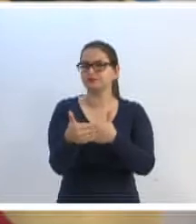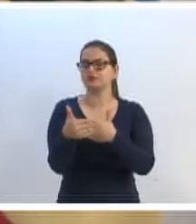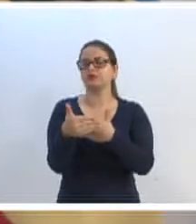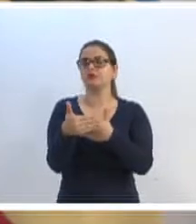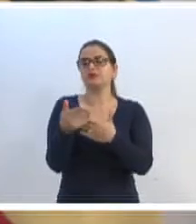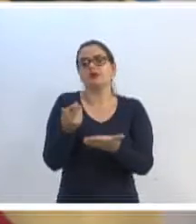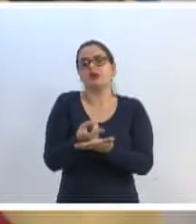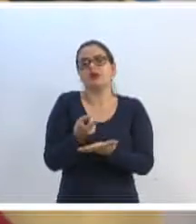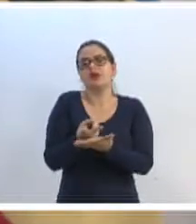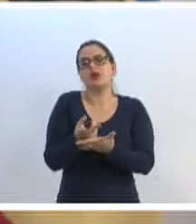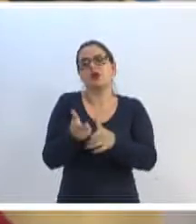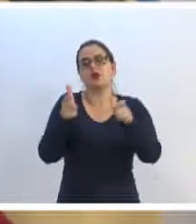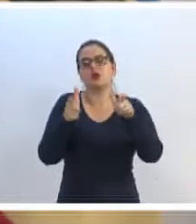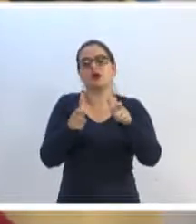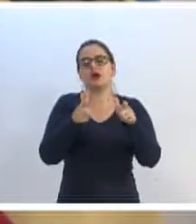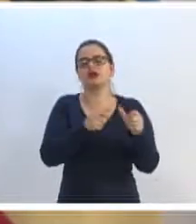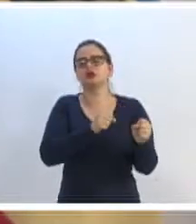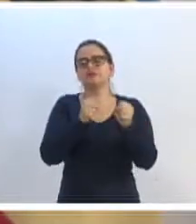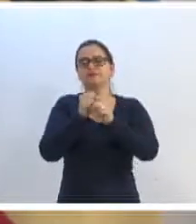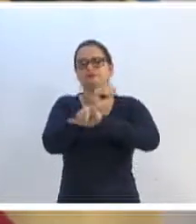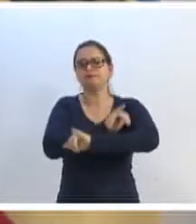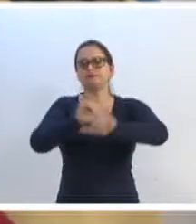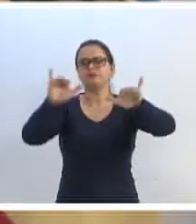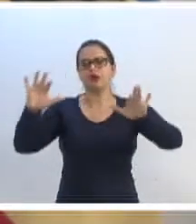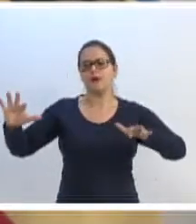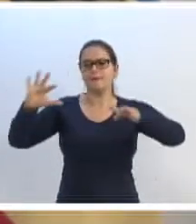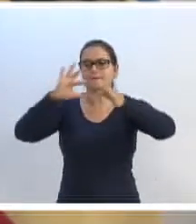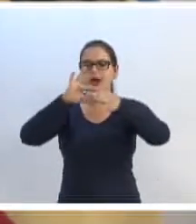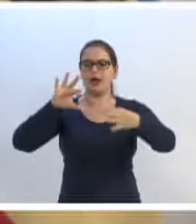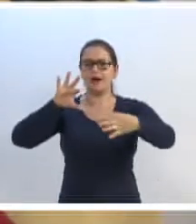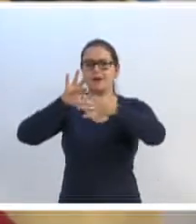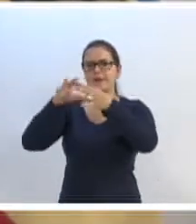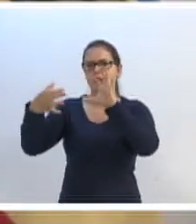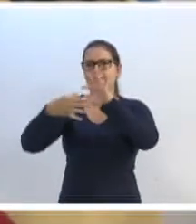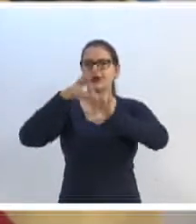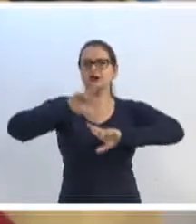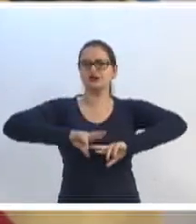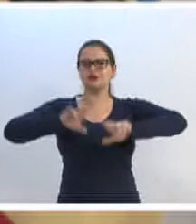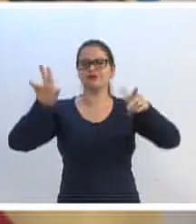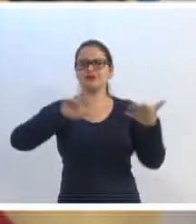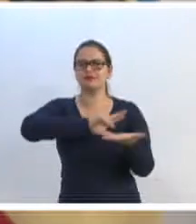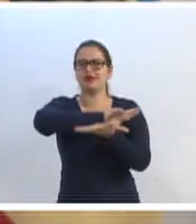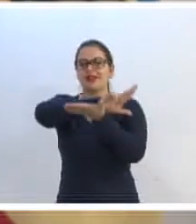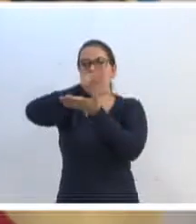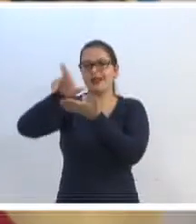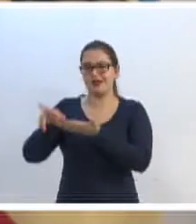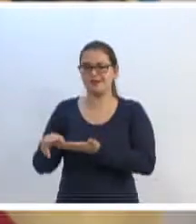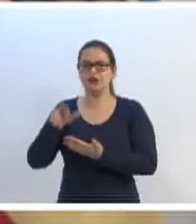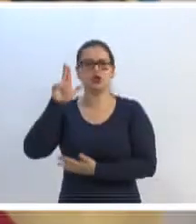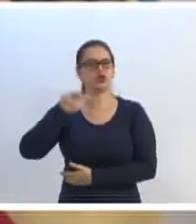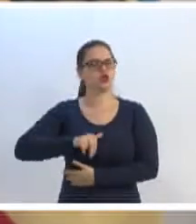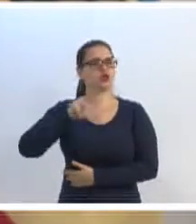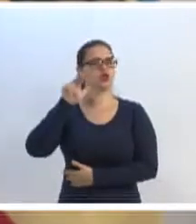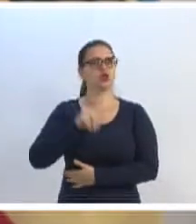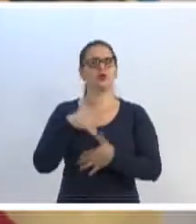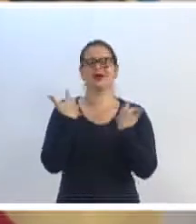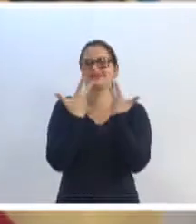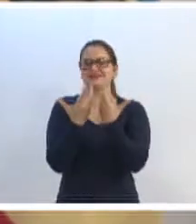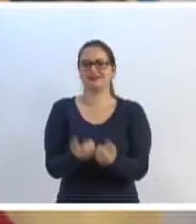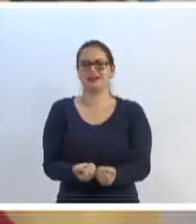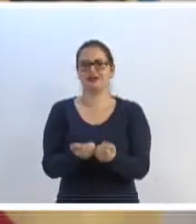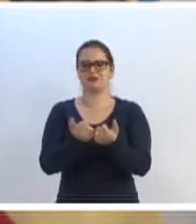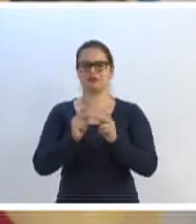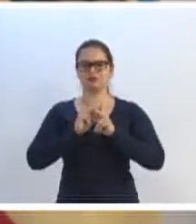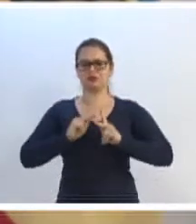estamos, na verdade, nos espaços de poder, sermos uma voz de conexão entre as diferenças, entre a pluralidade dessa sociedade, e jamais admitirmos